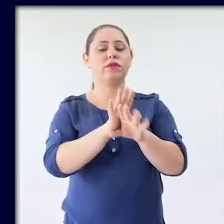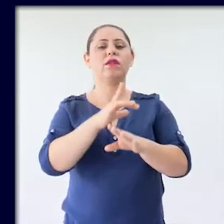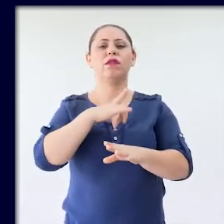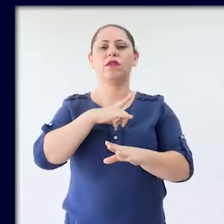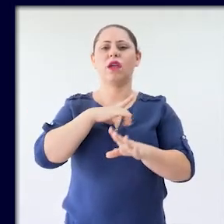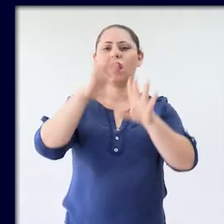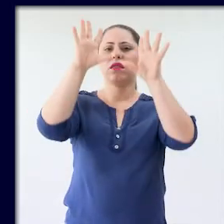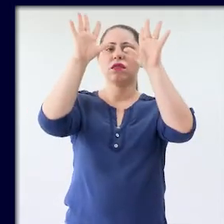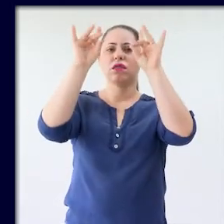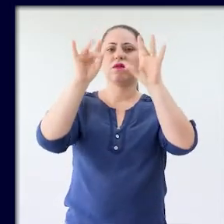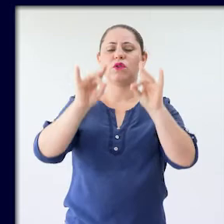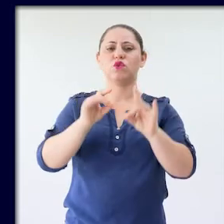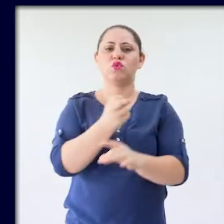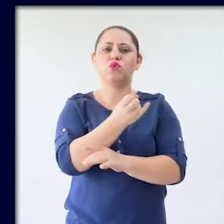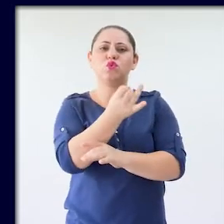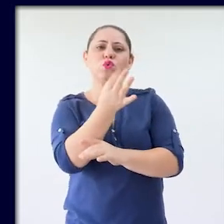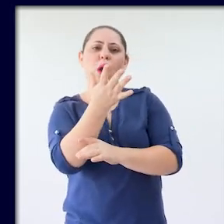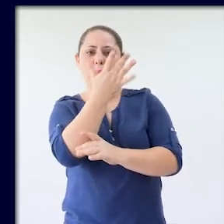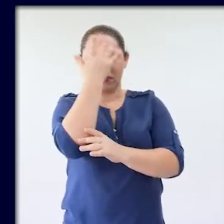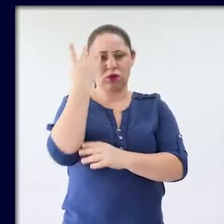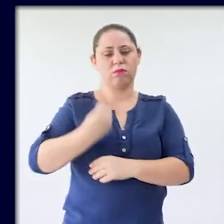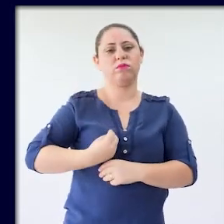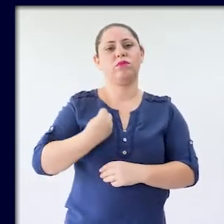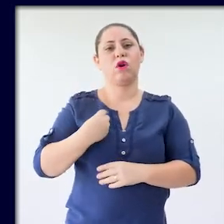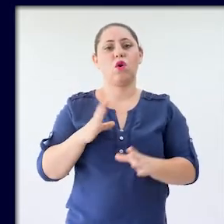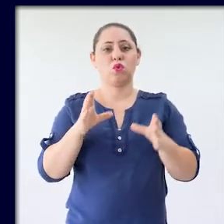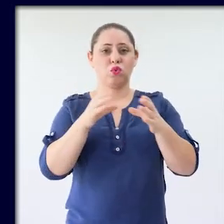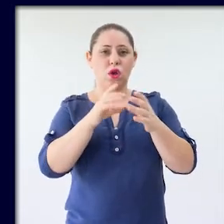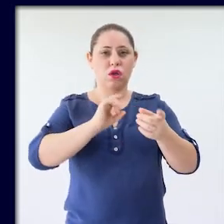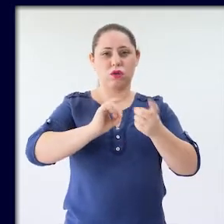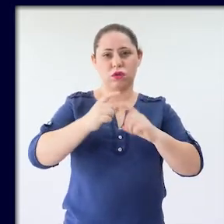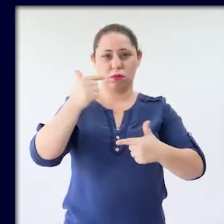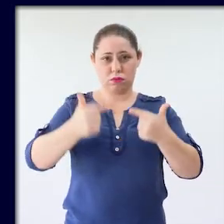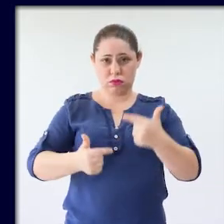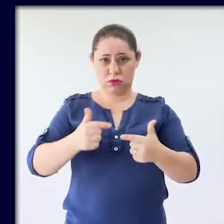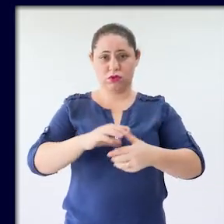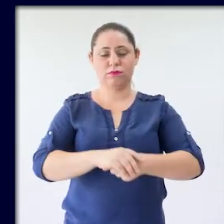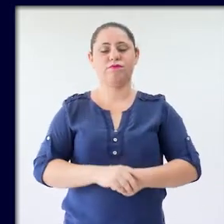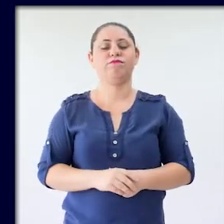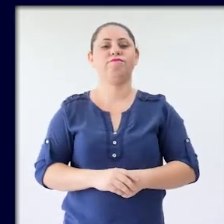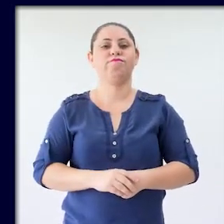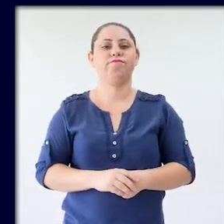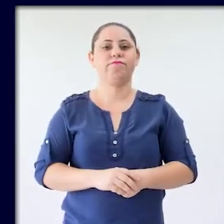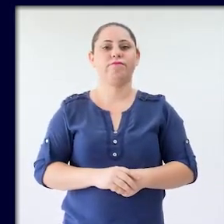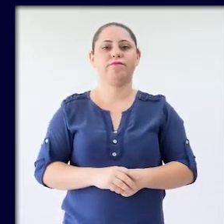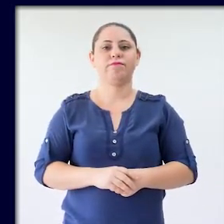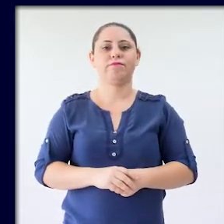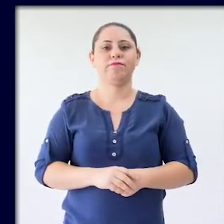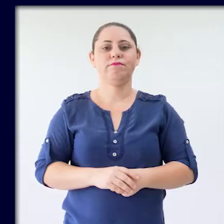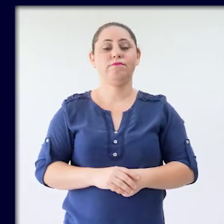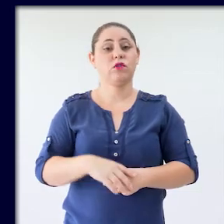encerrar, existe definição sobre a quantidade de pessoas que podem participar de reuniões políticas?